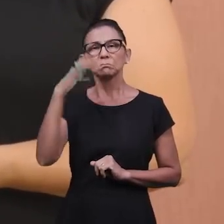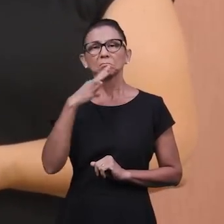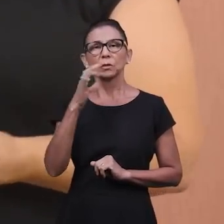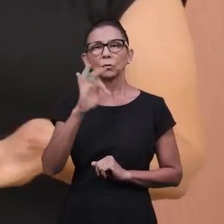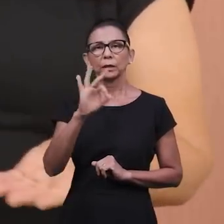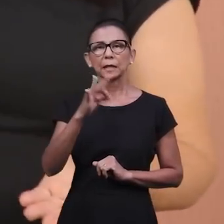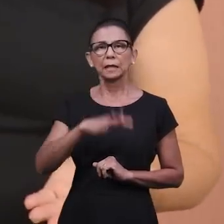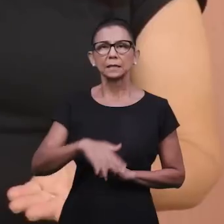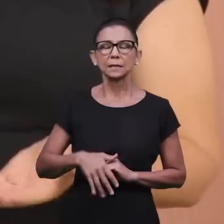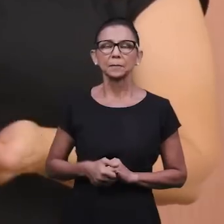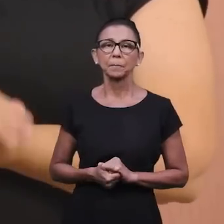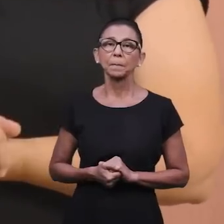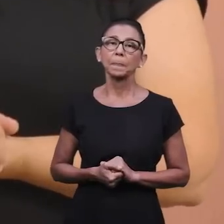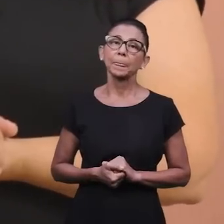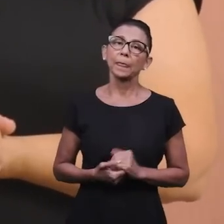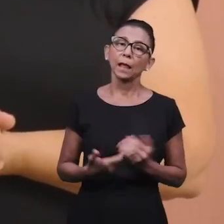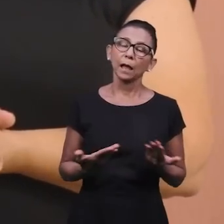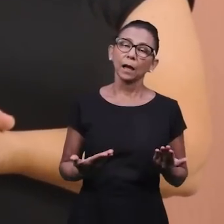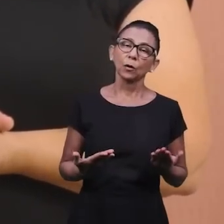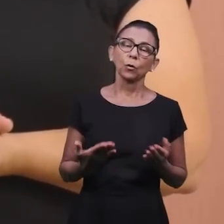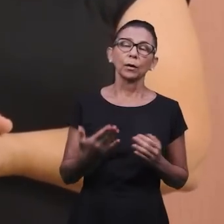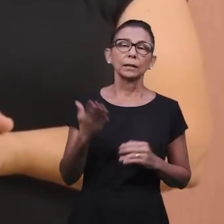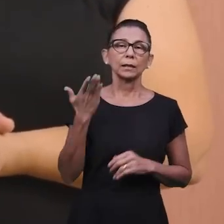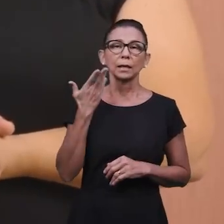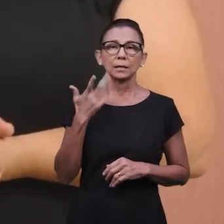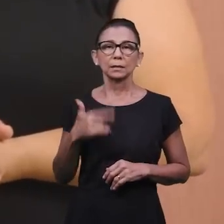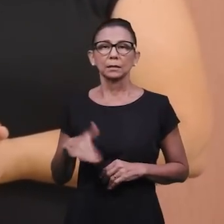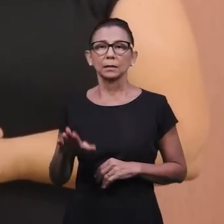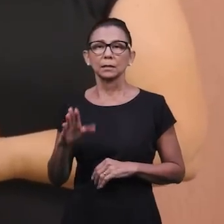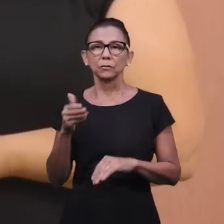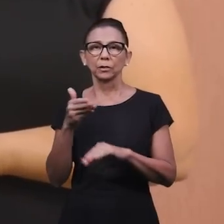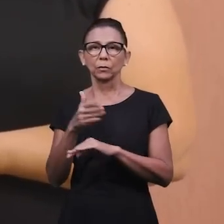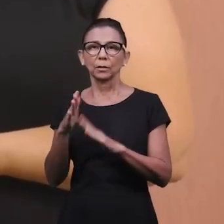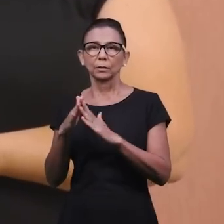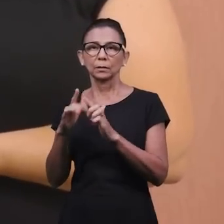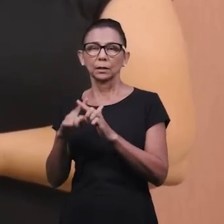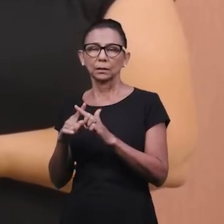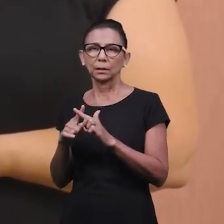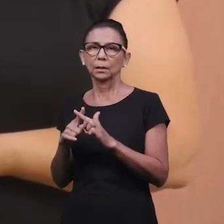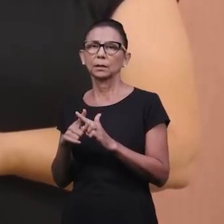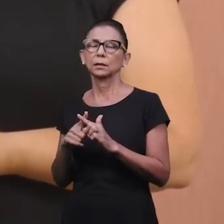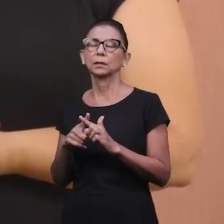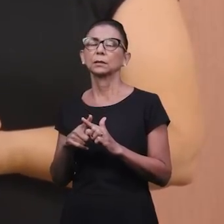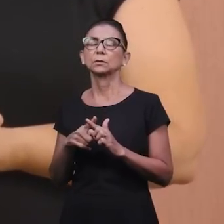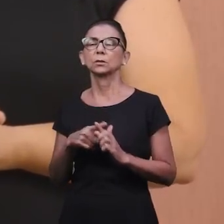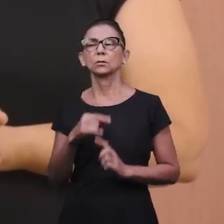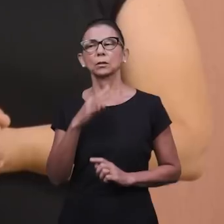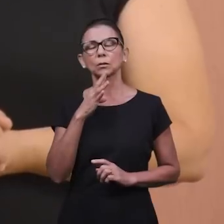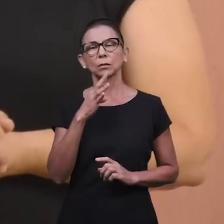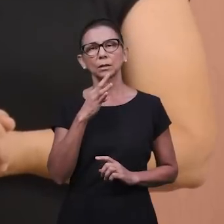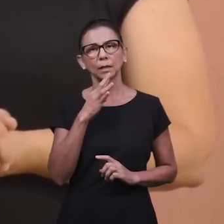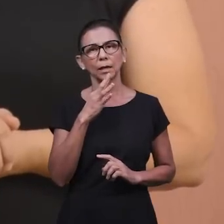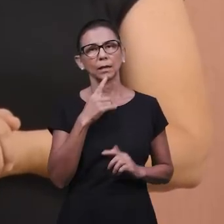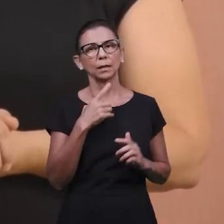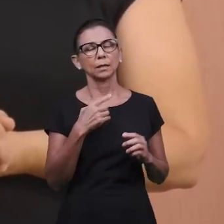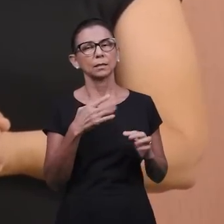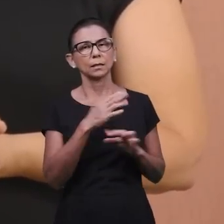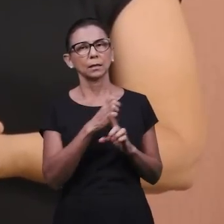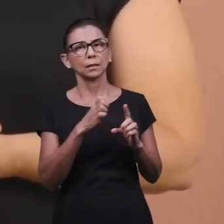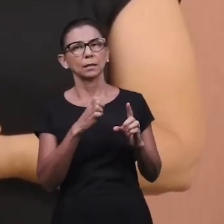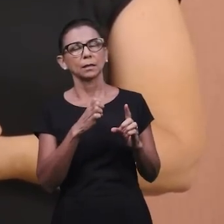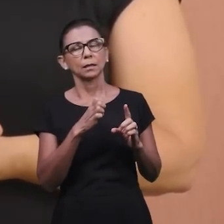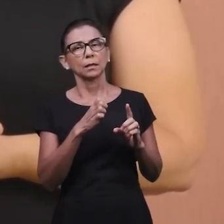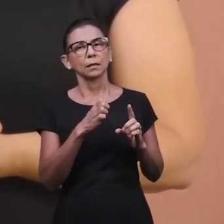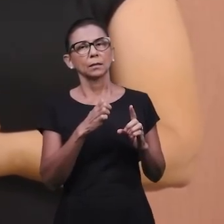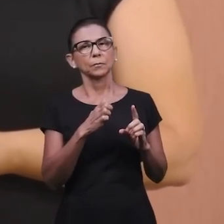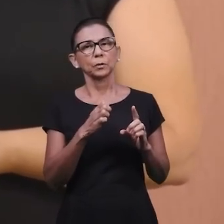das crianças, chega em casa, o pai reforça, conversa. Antes de dormir, o pai lê a Bíblia junto. Então a criança